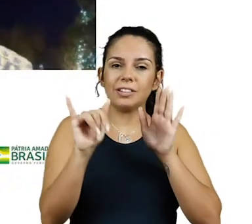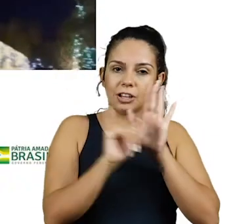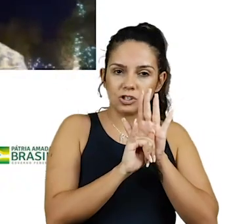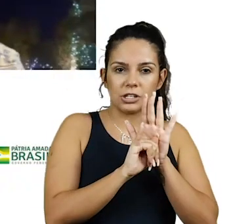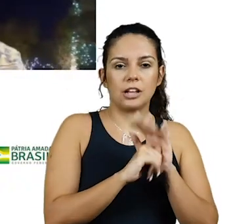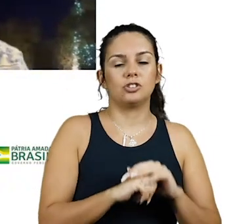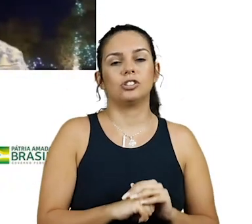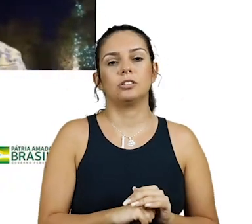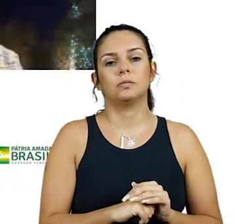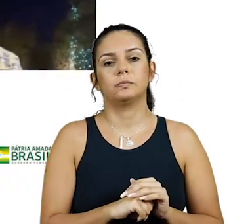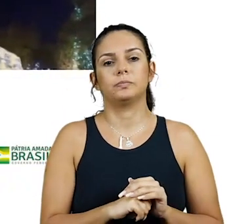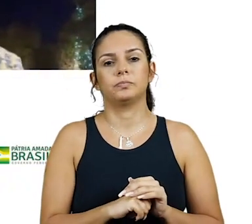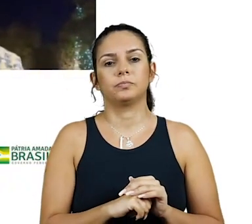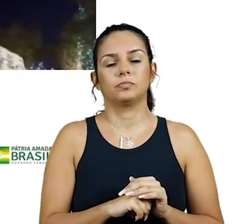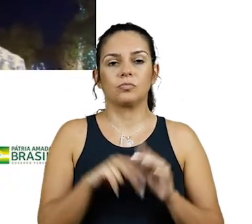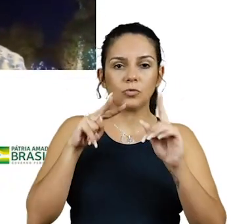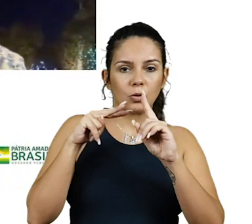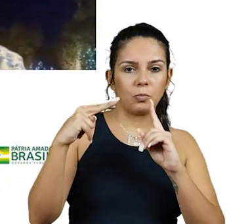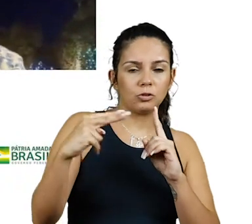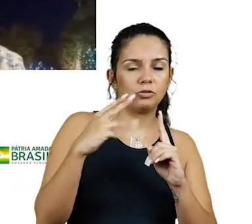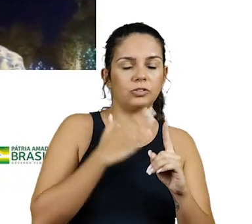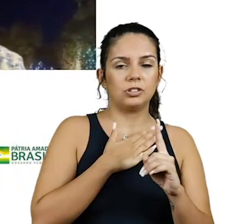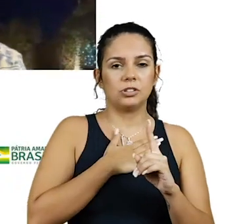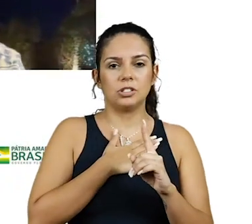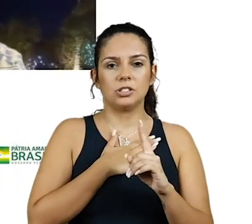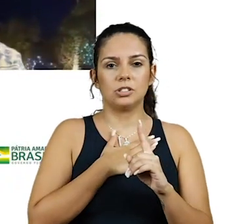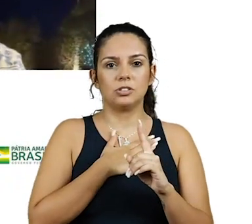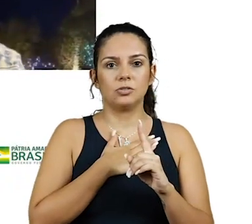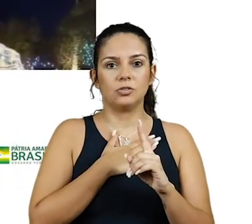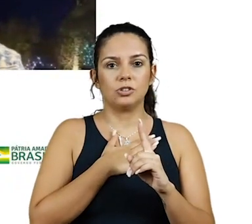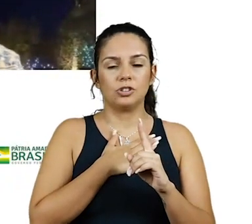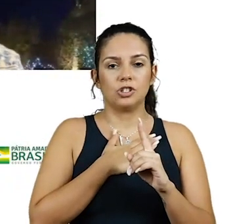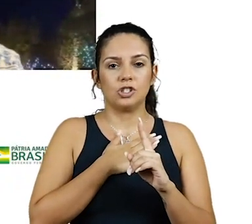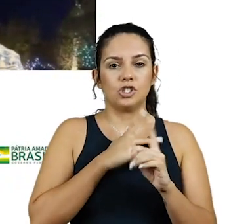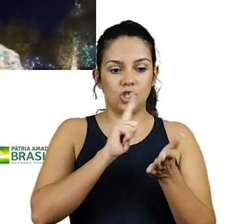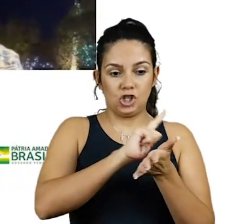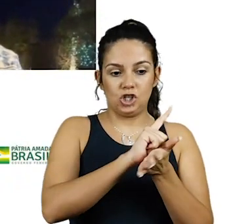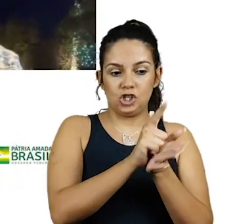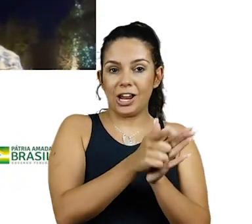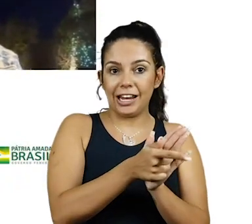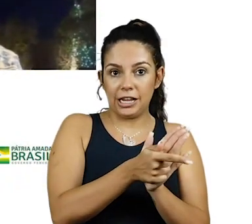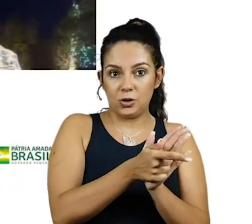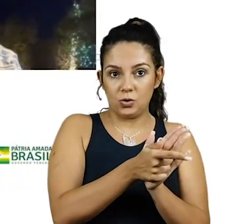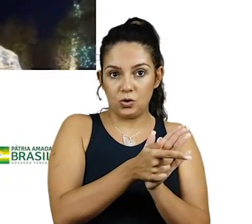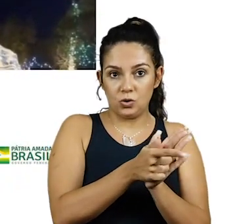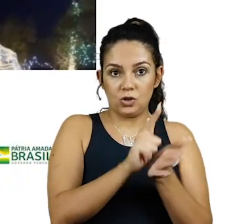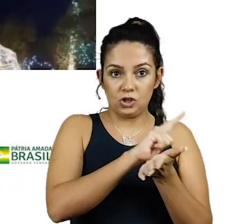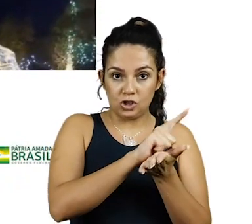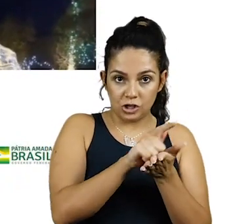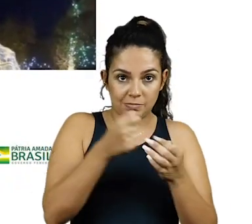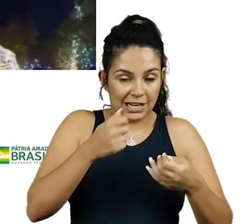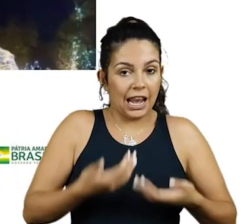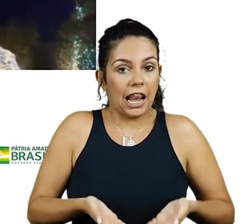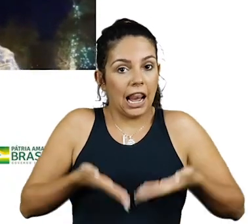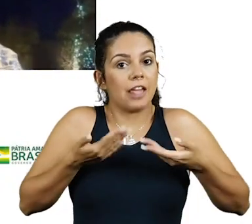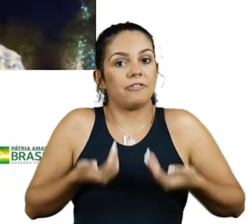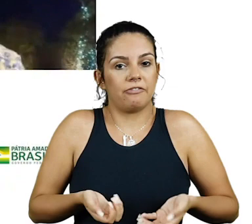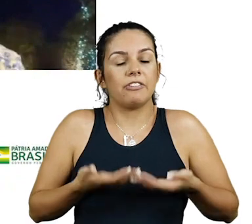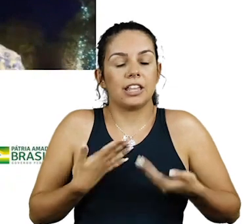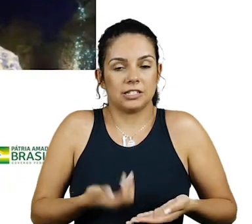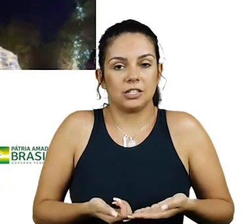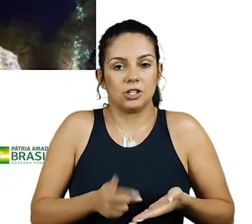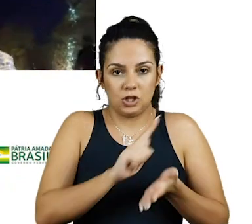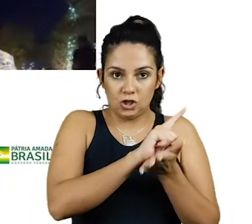Obrigado, Afonso. Mesmo do ponto de vista de que o gênero necessite de leveza,